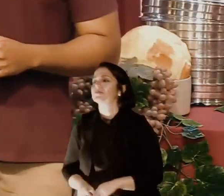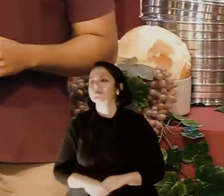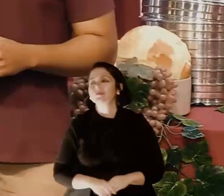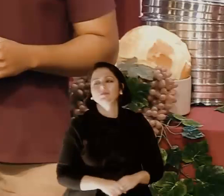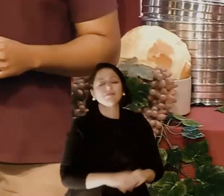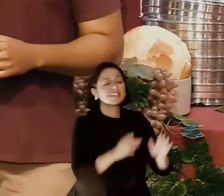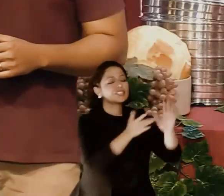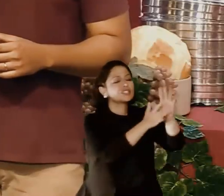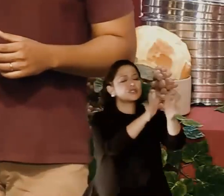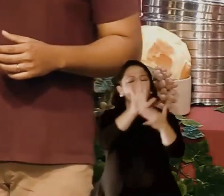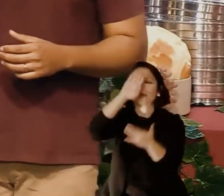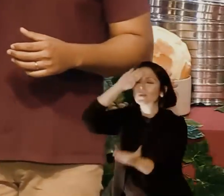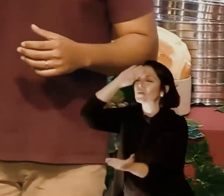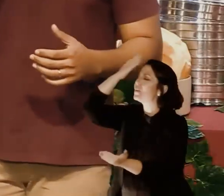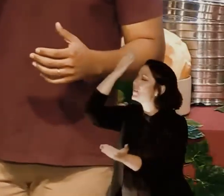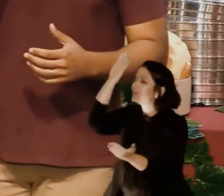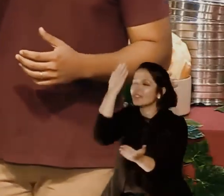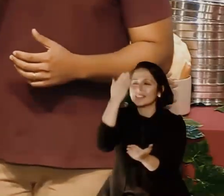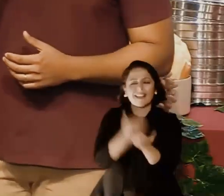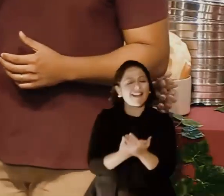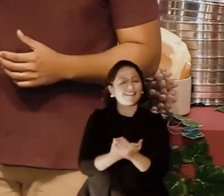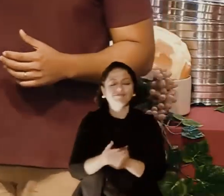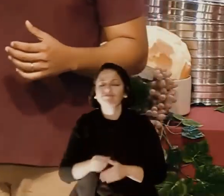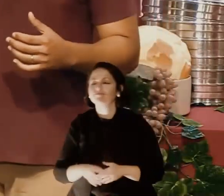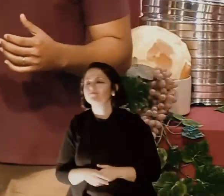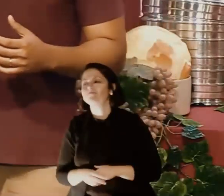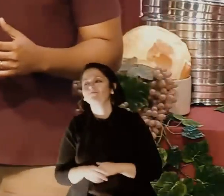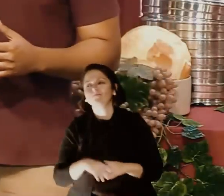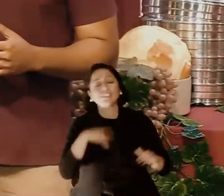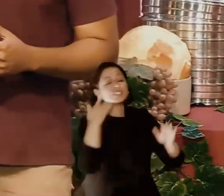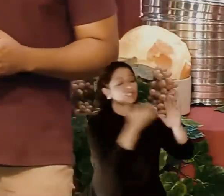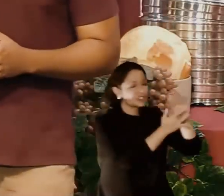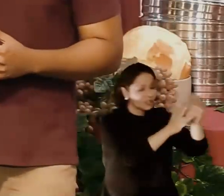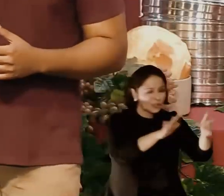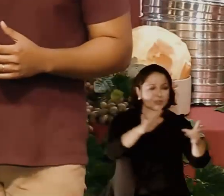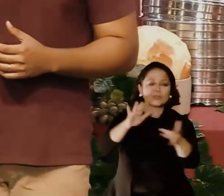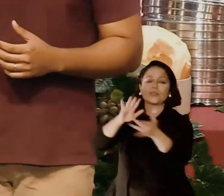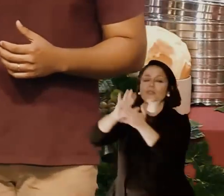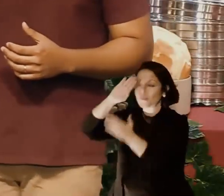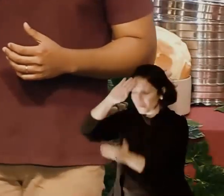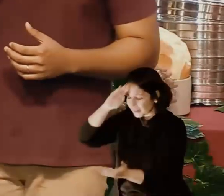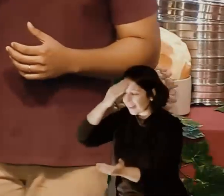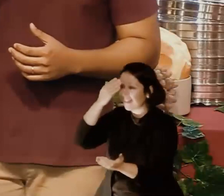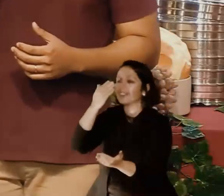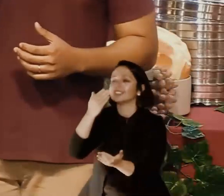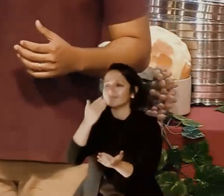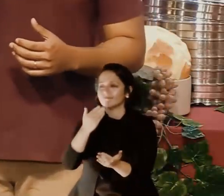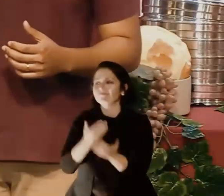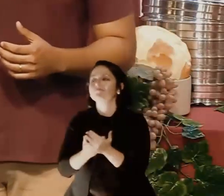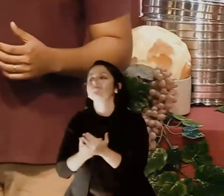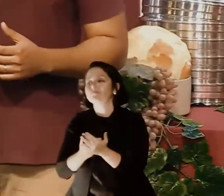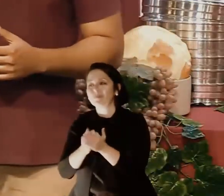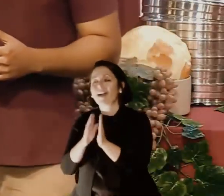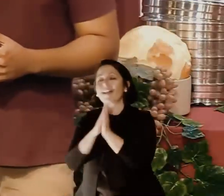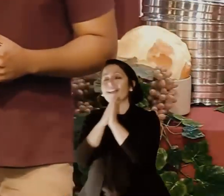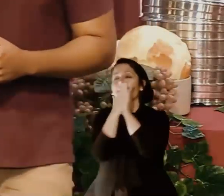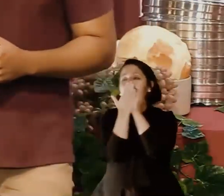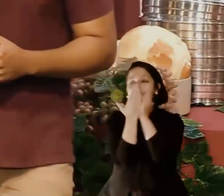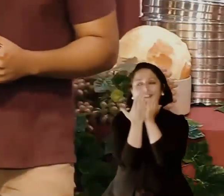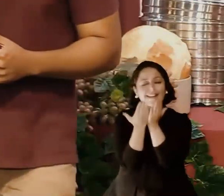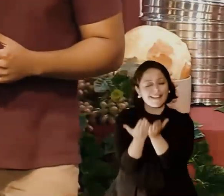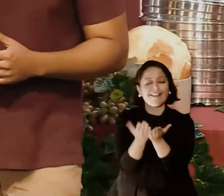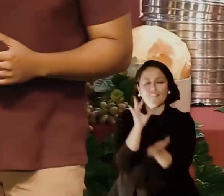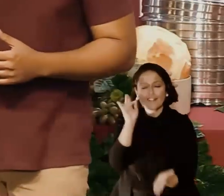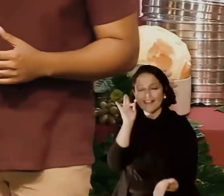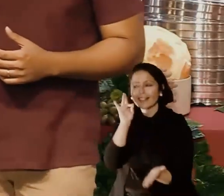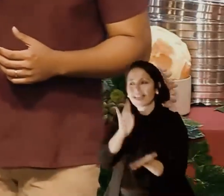Em ti vou confiar, em ti vou confiar, pois tua